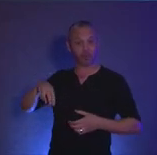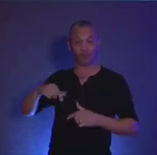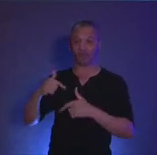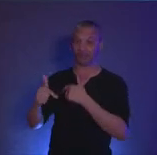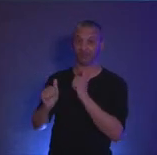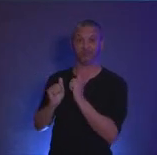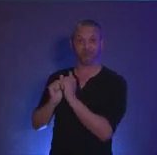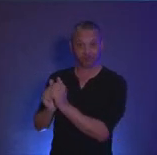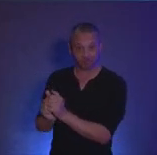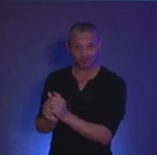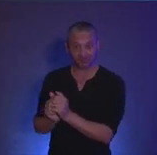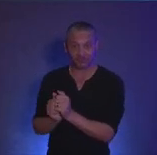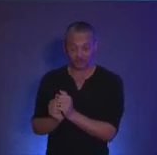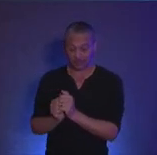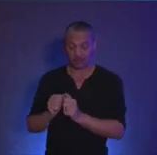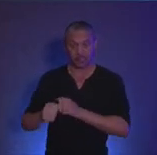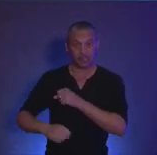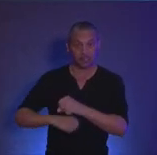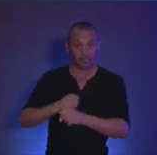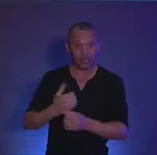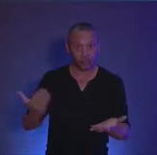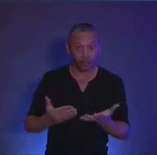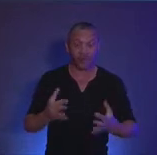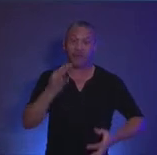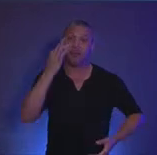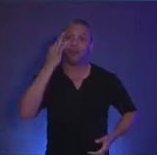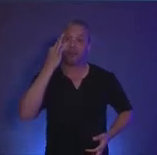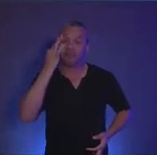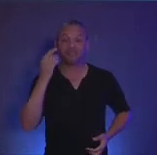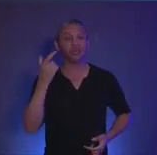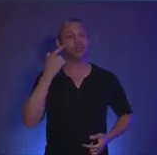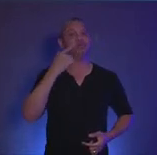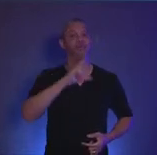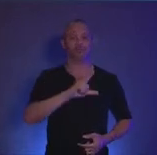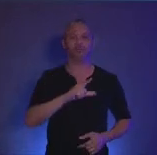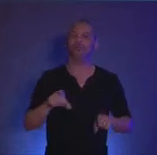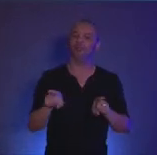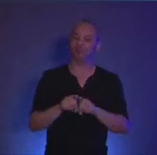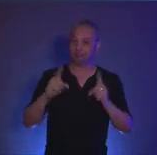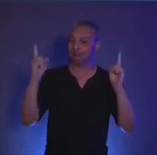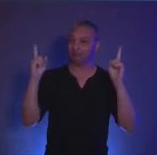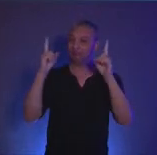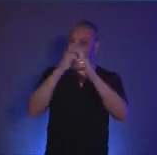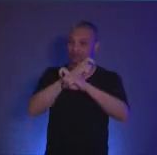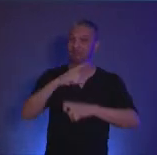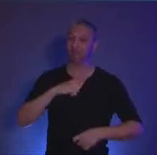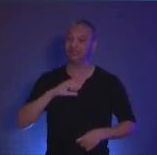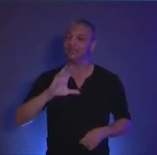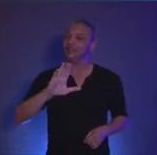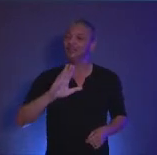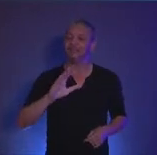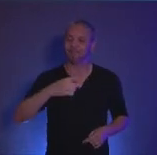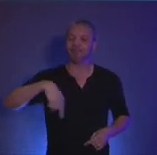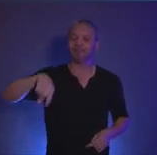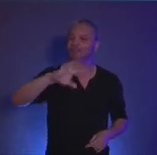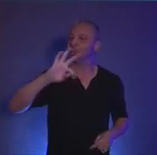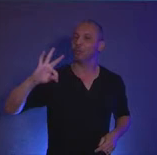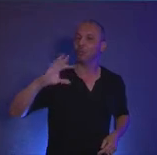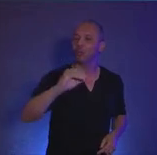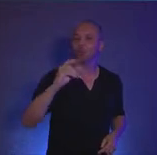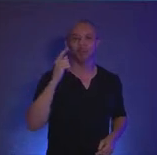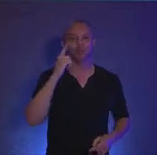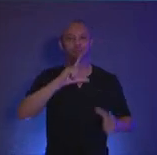abertos. É um ano que a gente está voltando a se ver presencialmente, é um ano desafiador, mas eu acho que, no geral, a gente